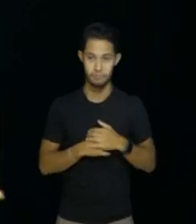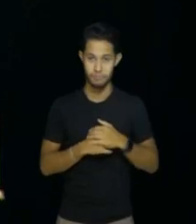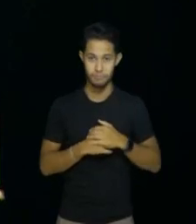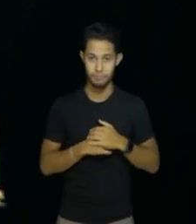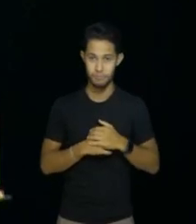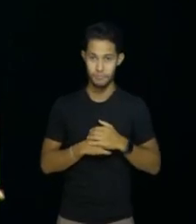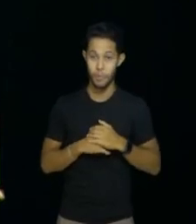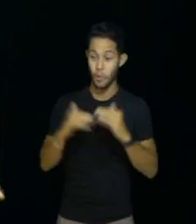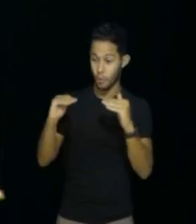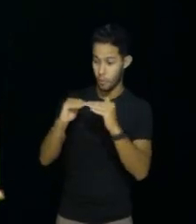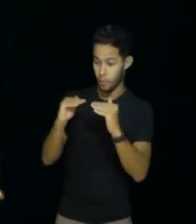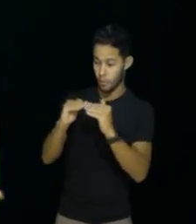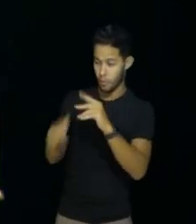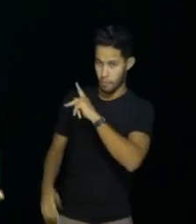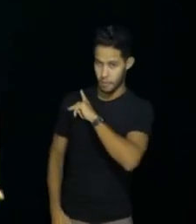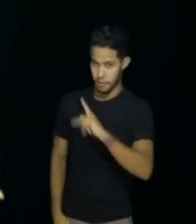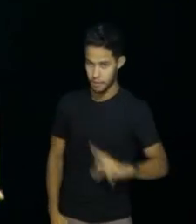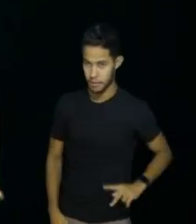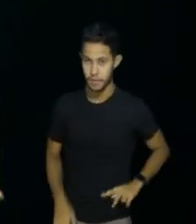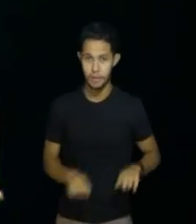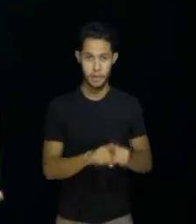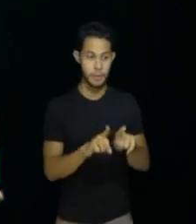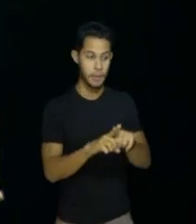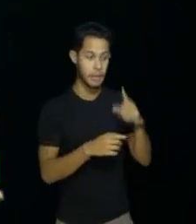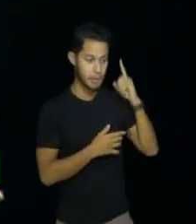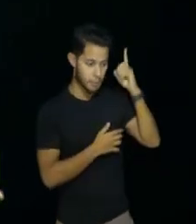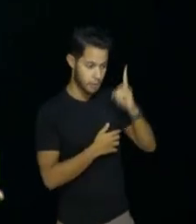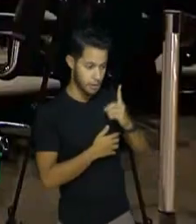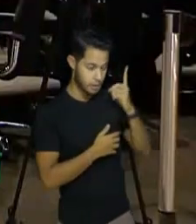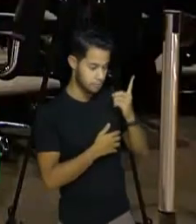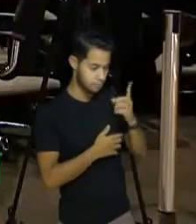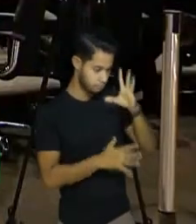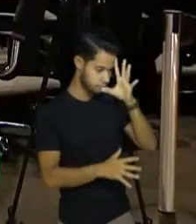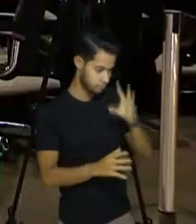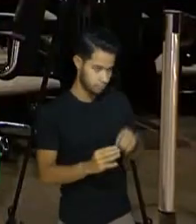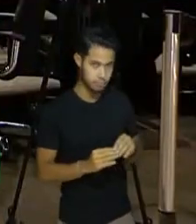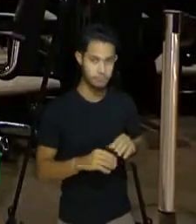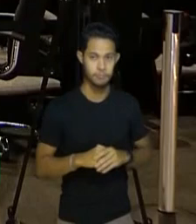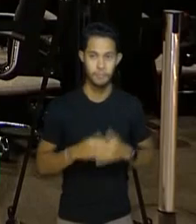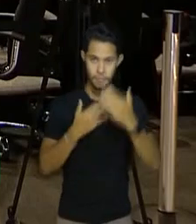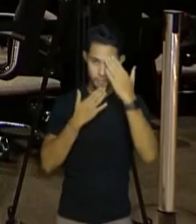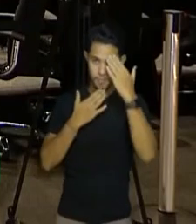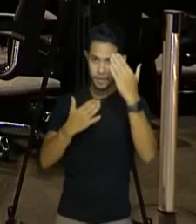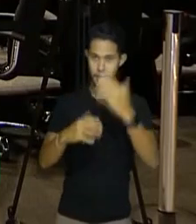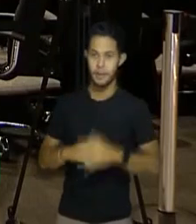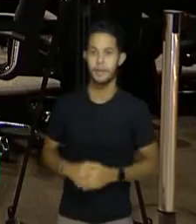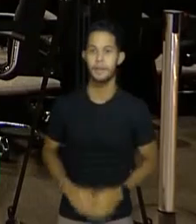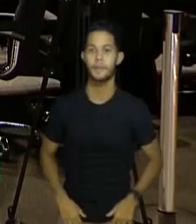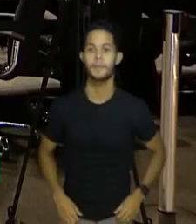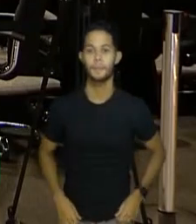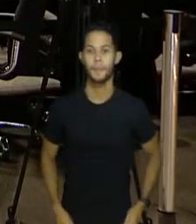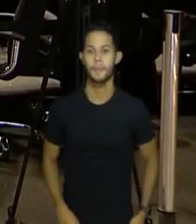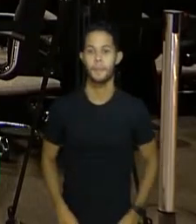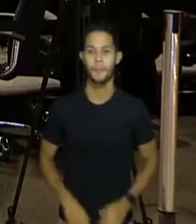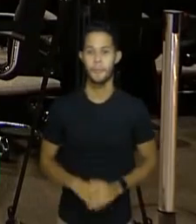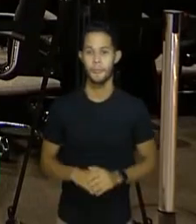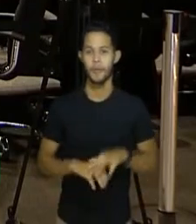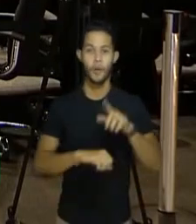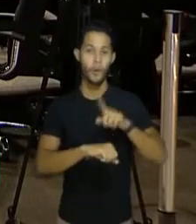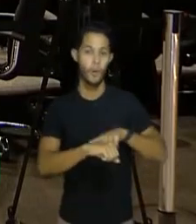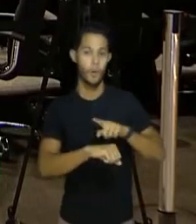presidente? Seria isso, nobres colegas deputados? Obrigado. Próximo horário destinado ao bloco.